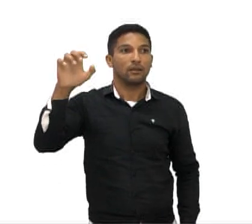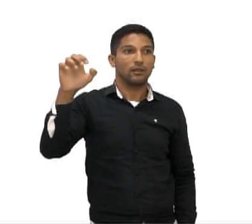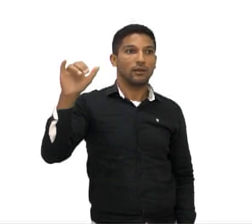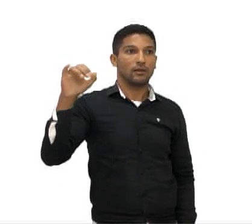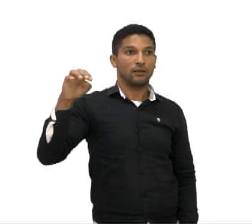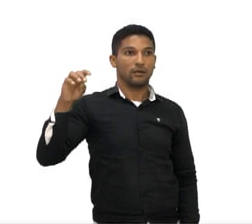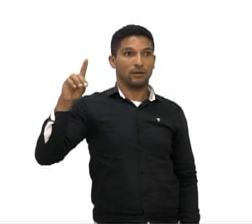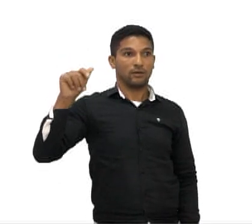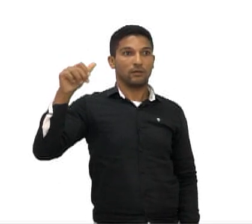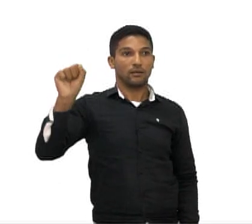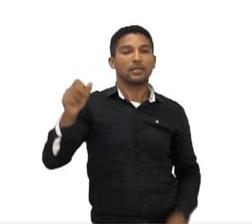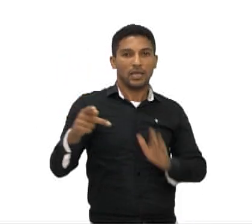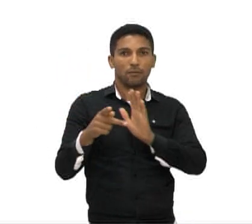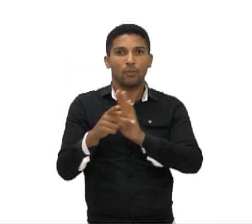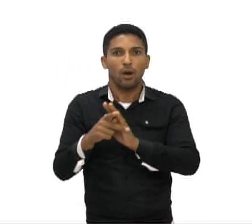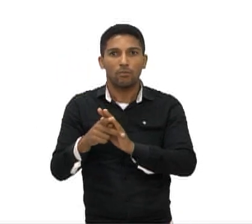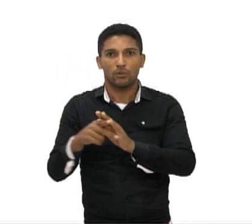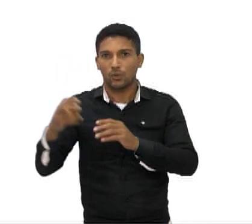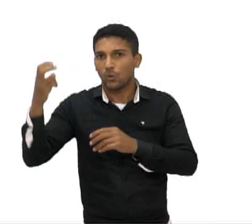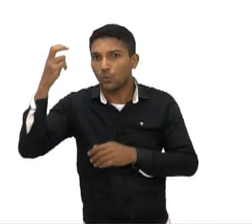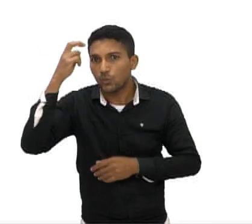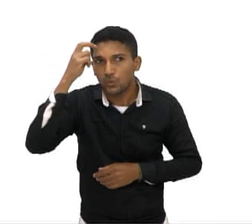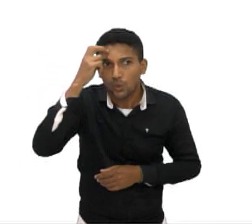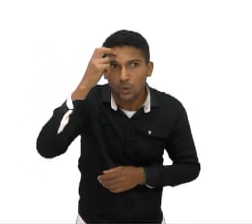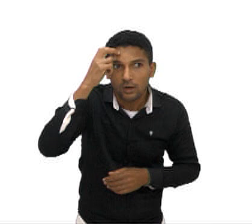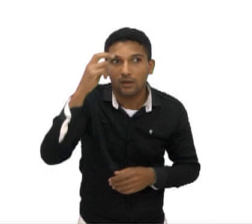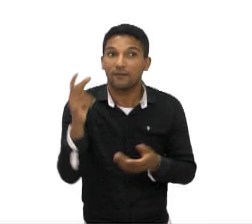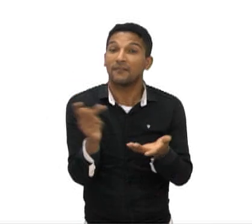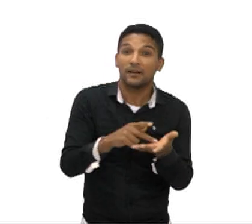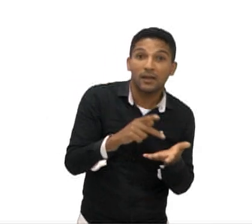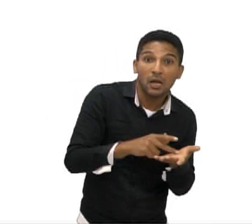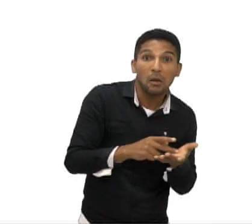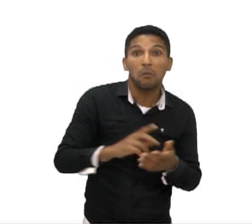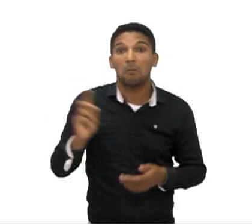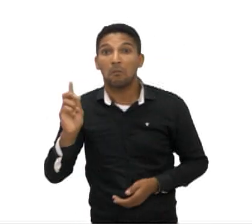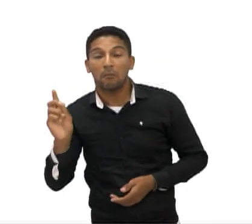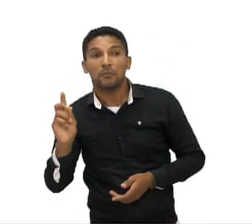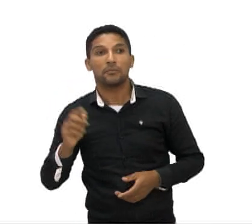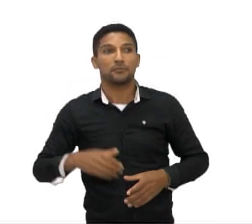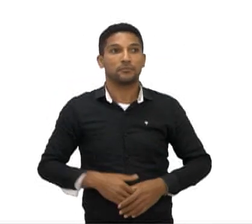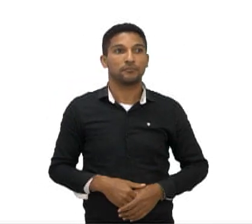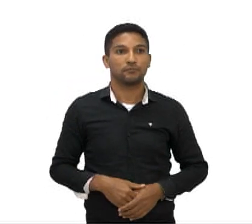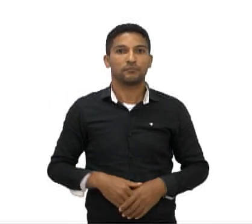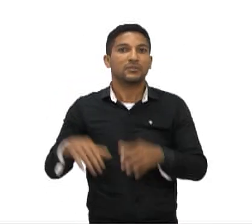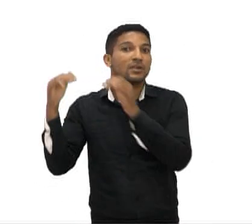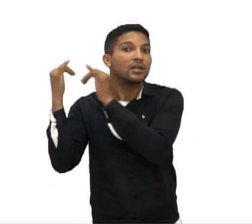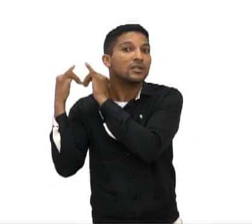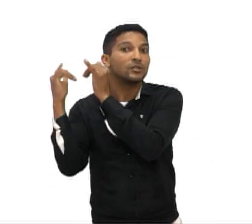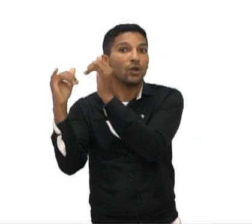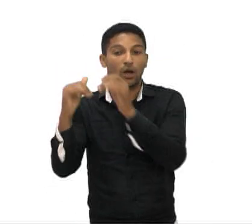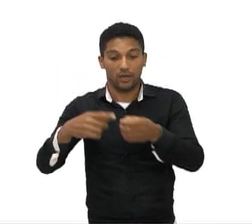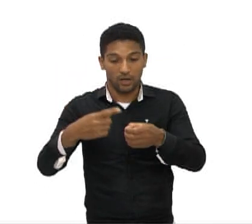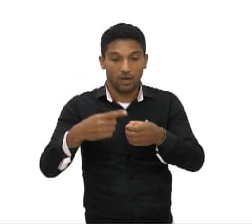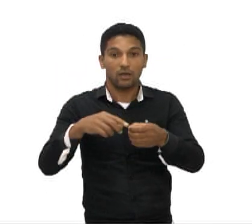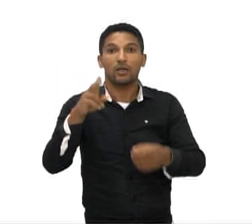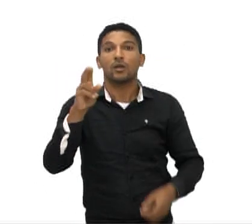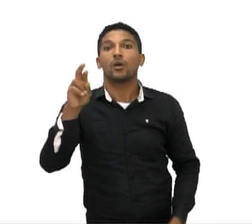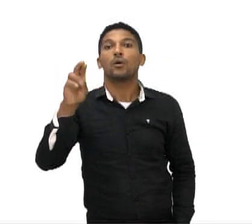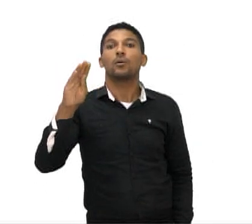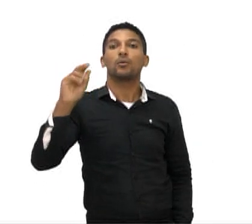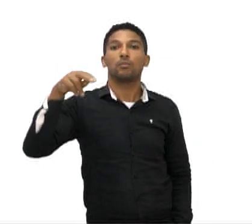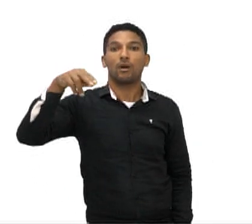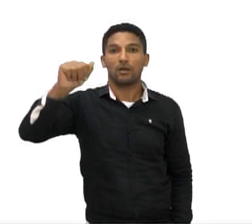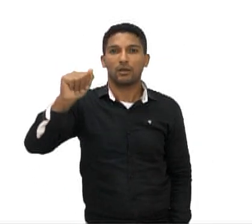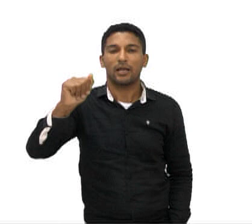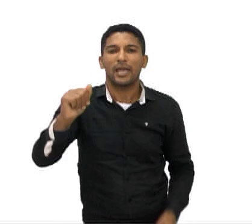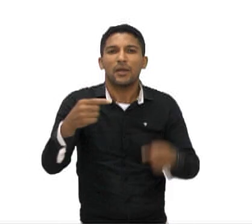de una cultura. ¿Verdad o no? Letra B. Leyendas urbanas son pequeñas historias que constituyen